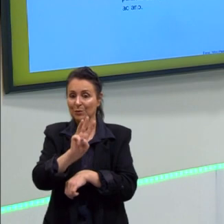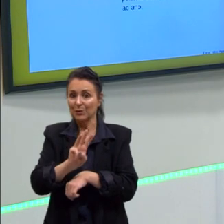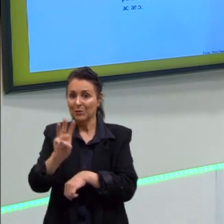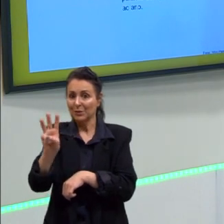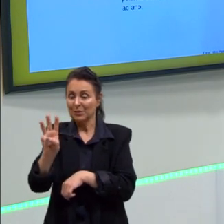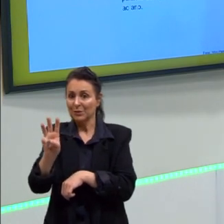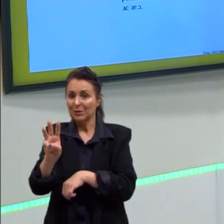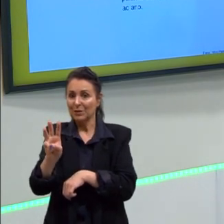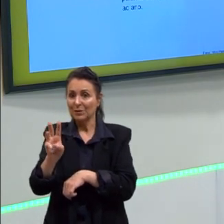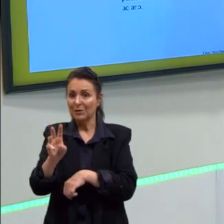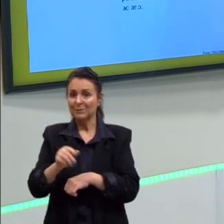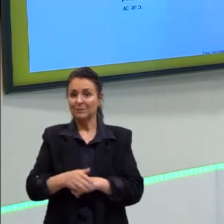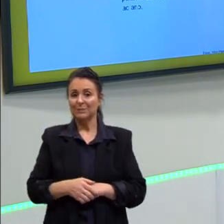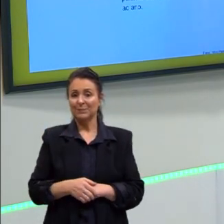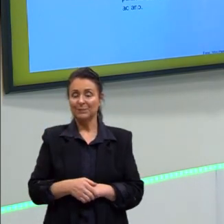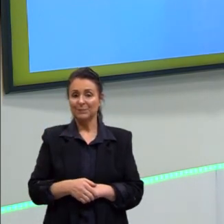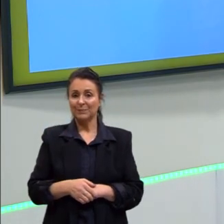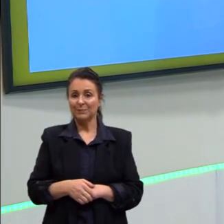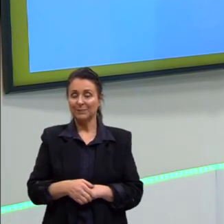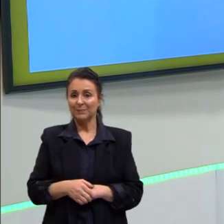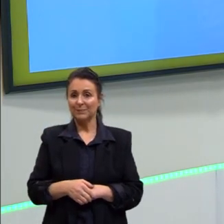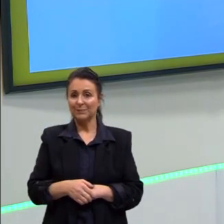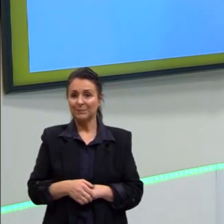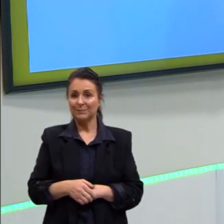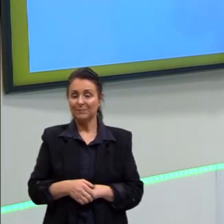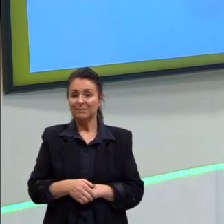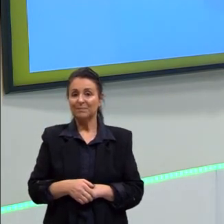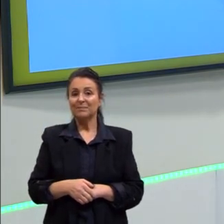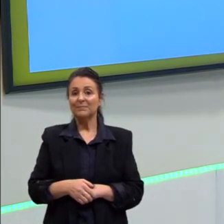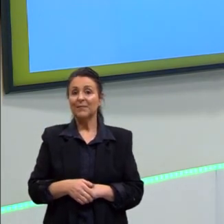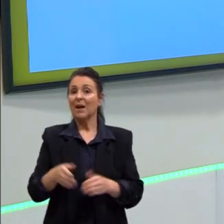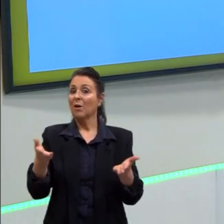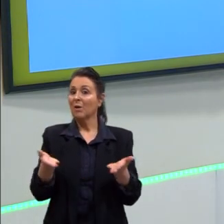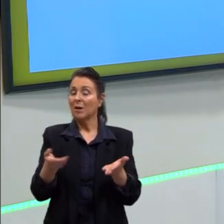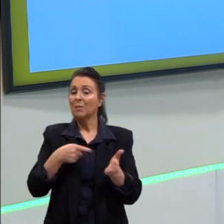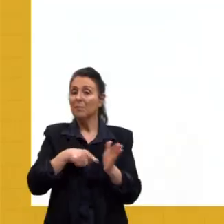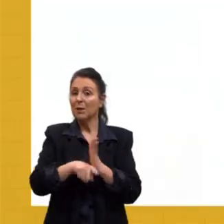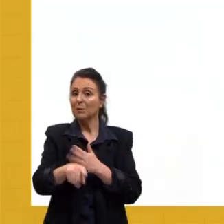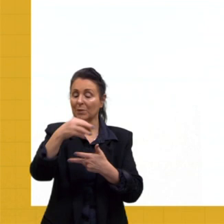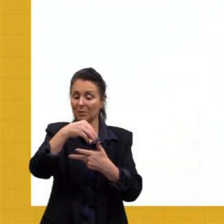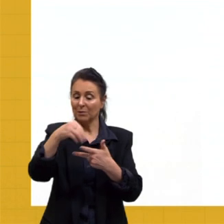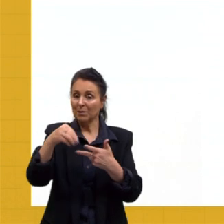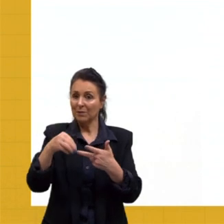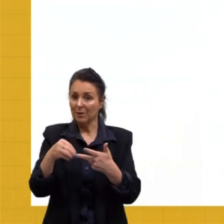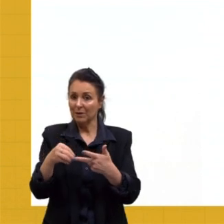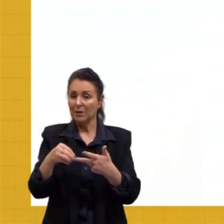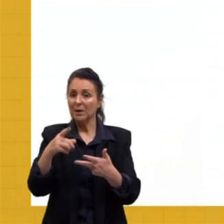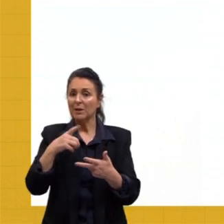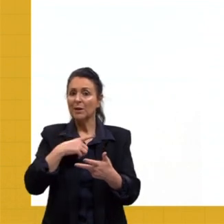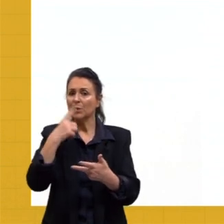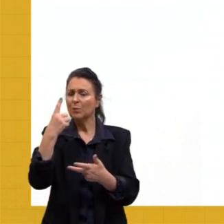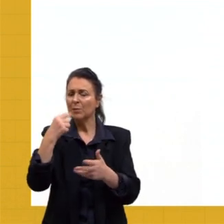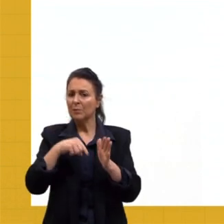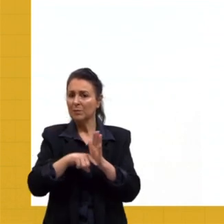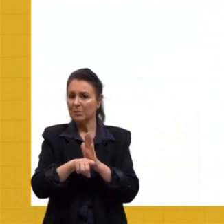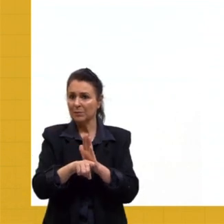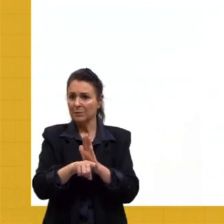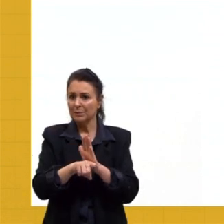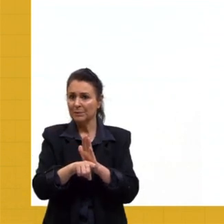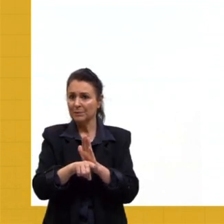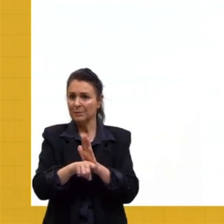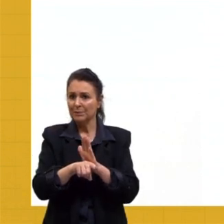vamos ver que que tem mais no outro vou passar aqui O slide E aí Nós entramos justamente Nas questões nós temos uma questão por exemplo